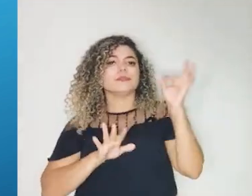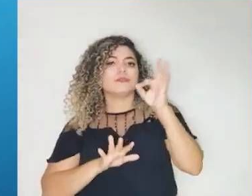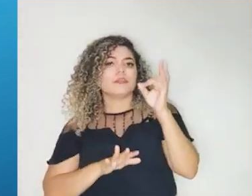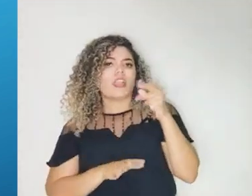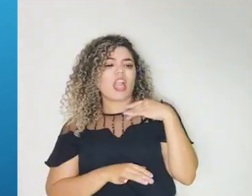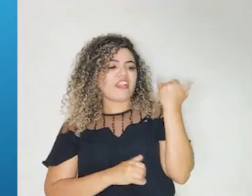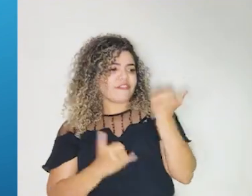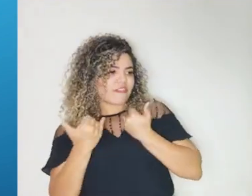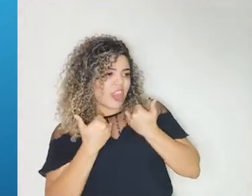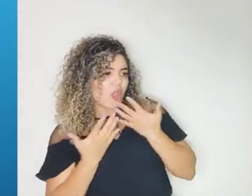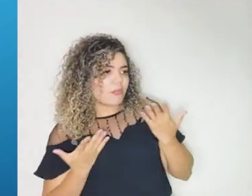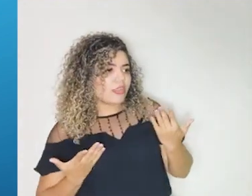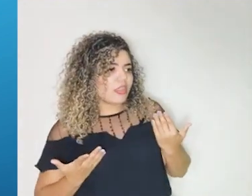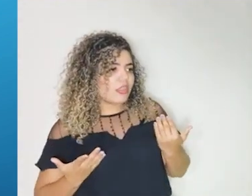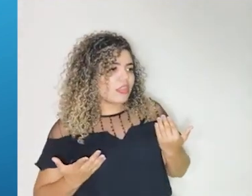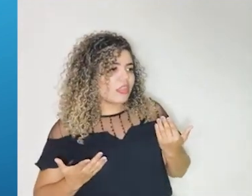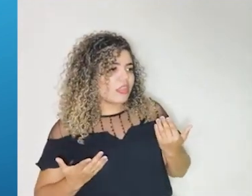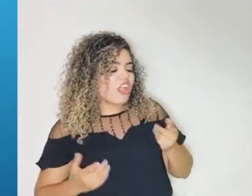falando comigo, cara?